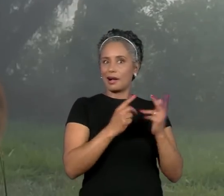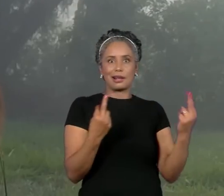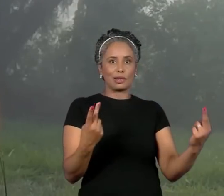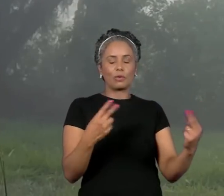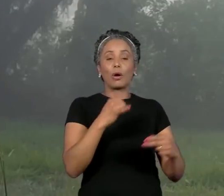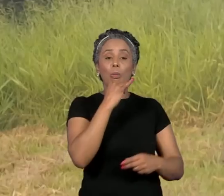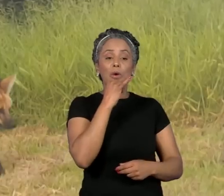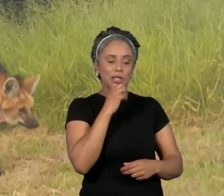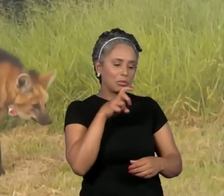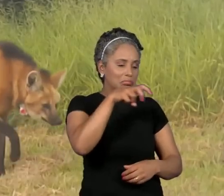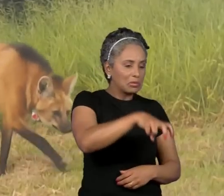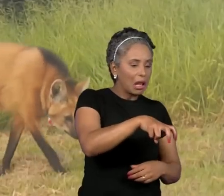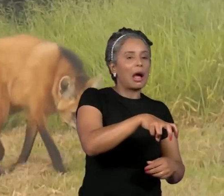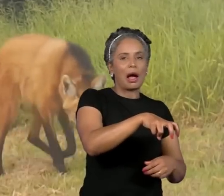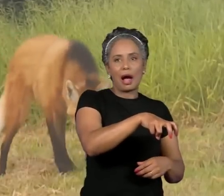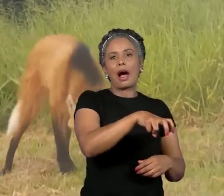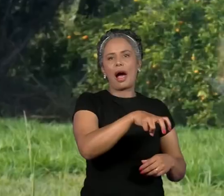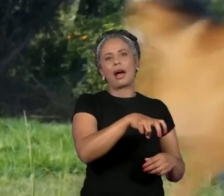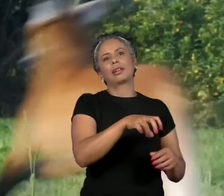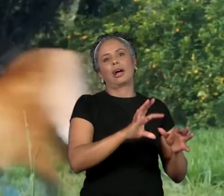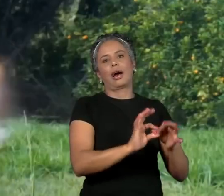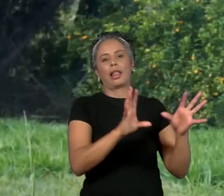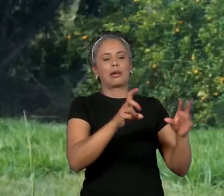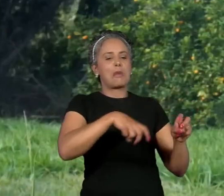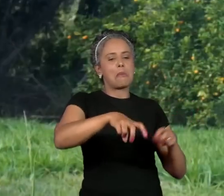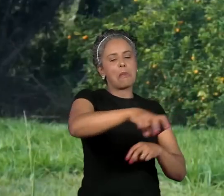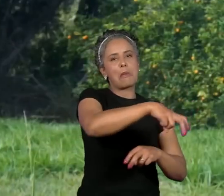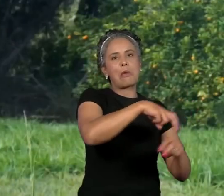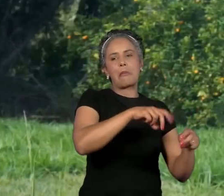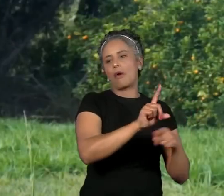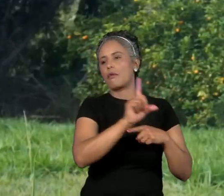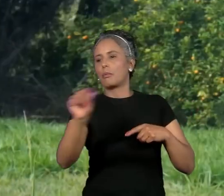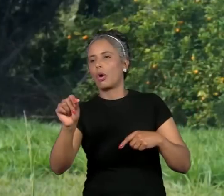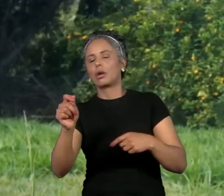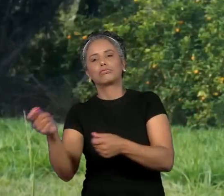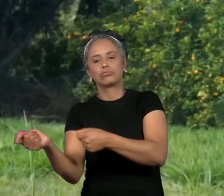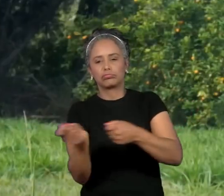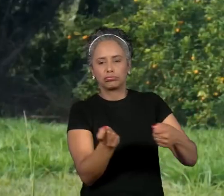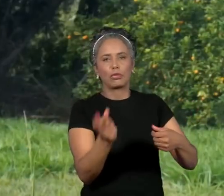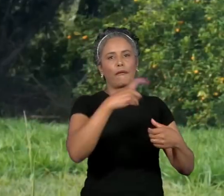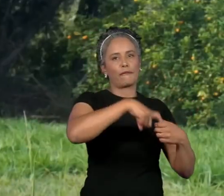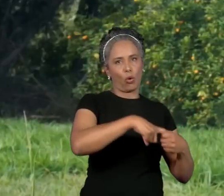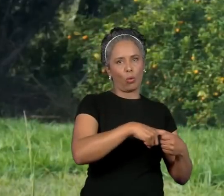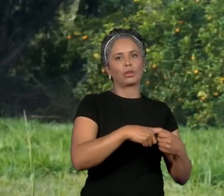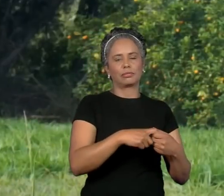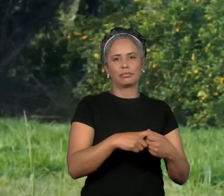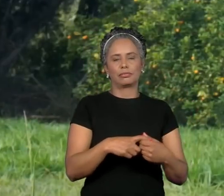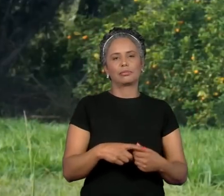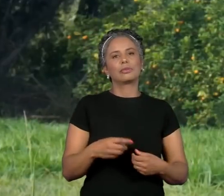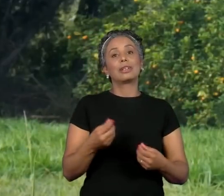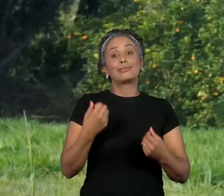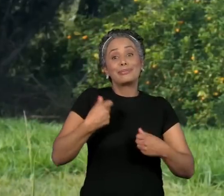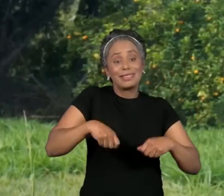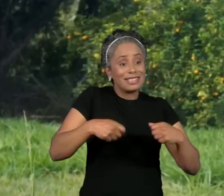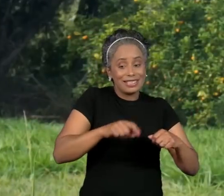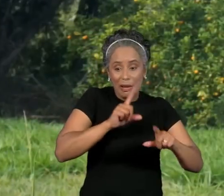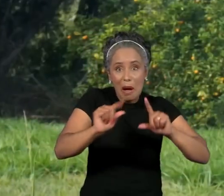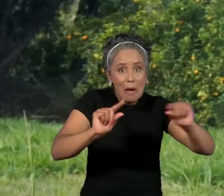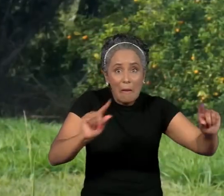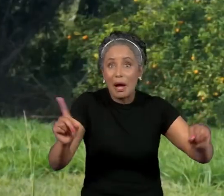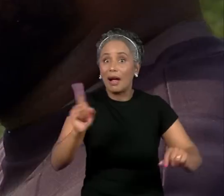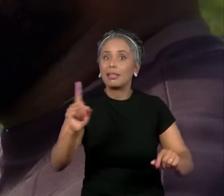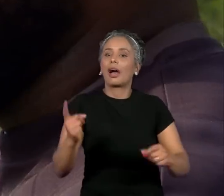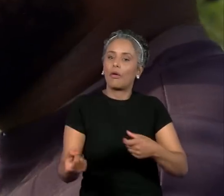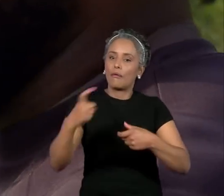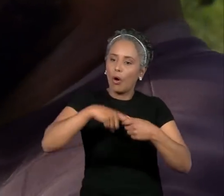sempre quando tem maior disponibilidade de comida fora. Você não vai soltar ele quando não tem comida para ele comer. Por mais de